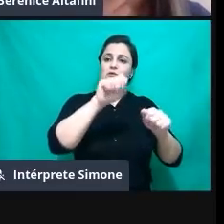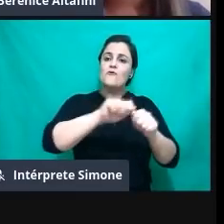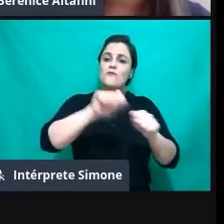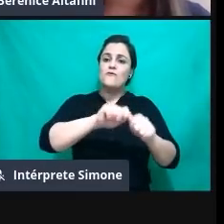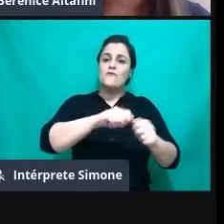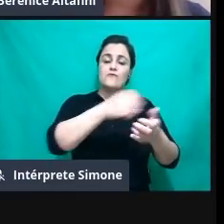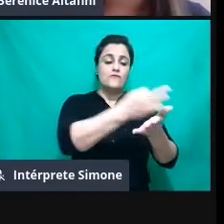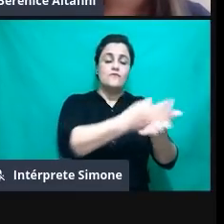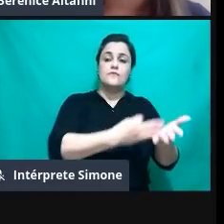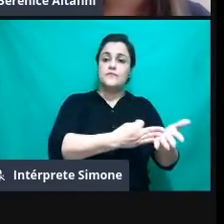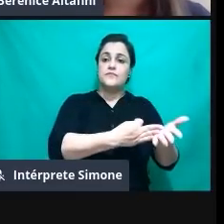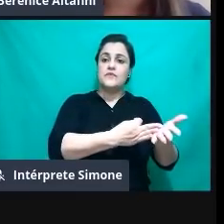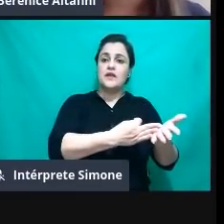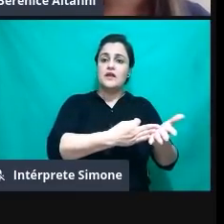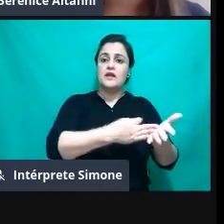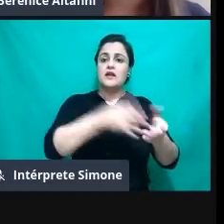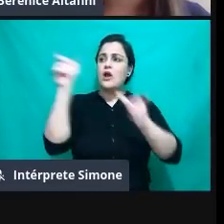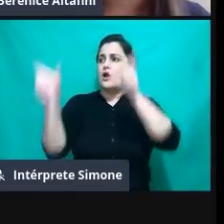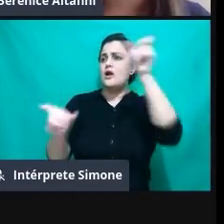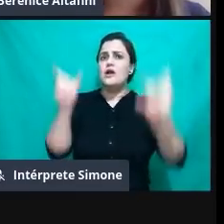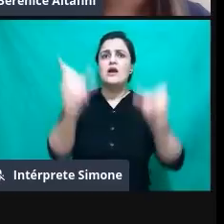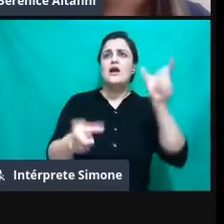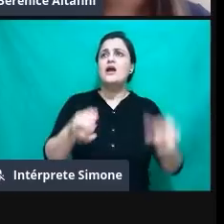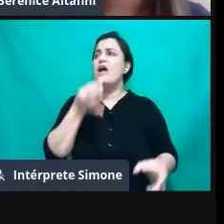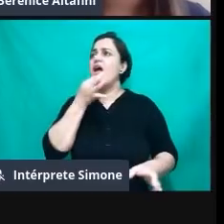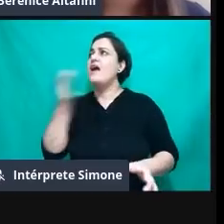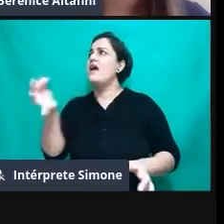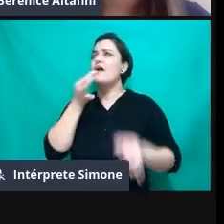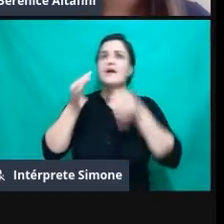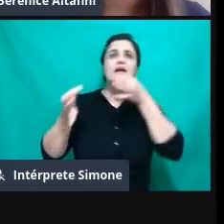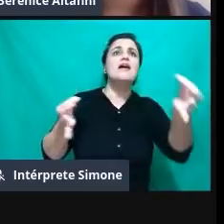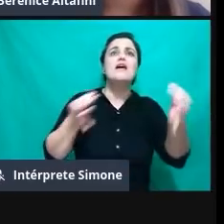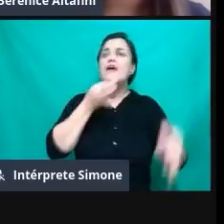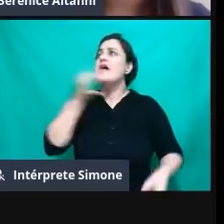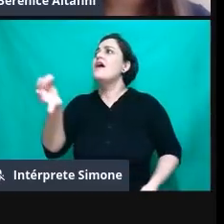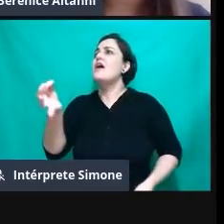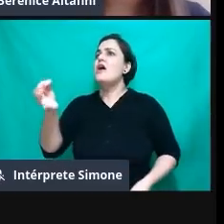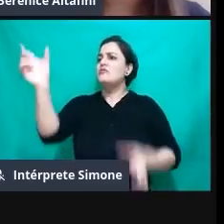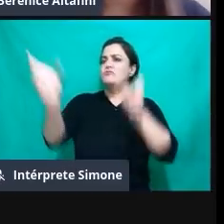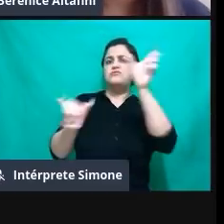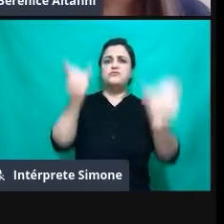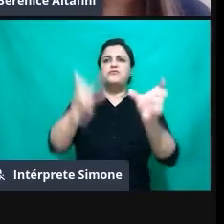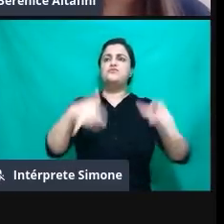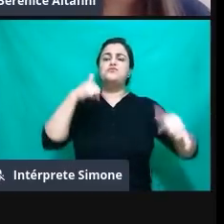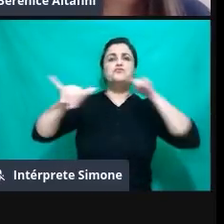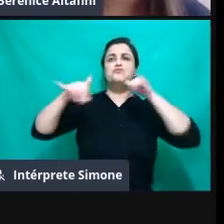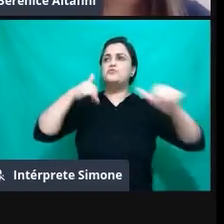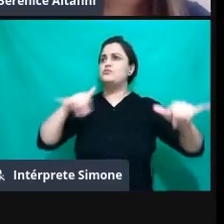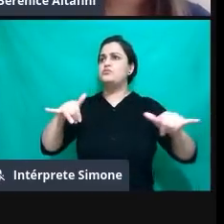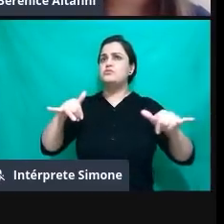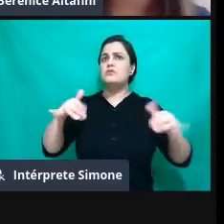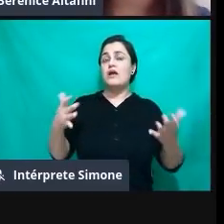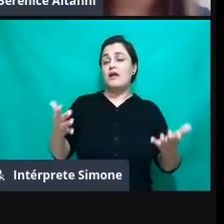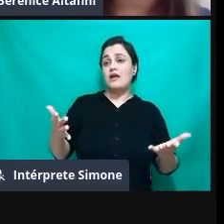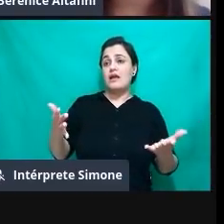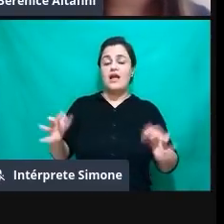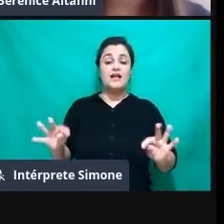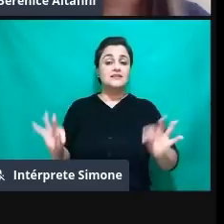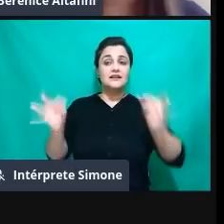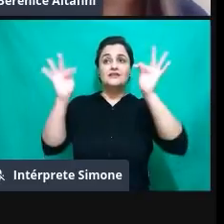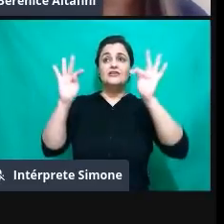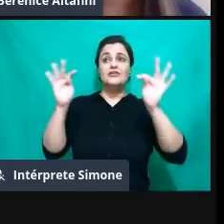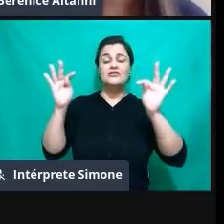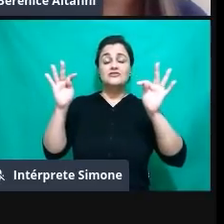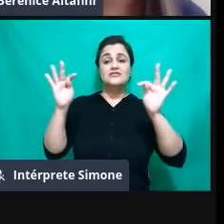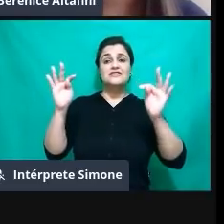caso das redes sociais, até mesmo, né, nós vemos com muita frequência, você não precisa ser expert naquele assunto para dar a sua